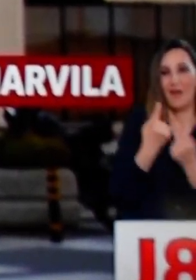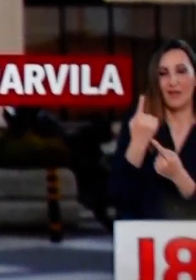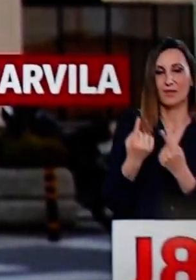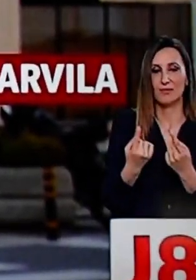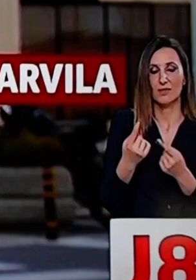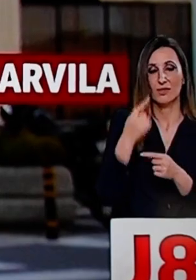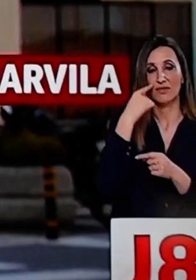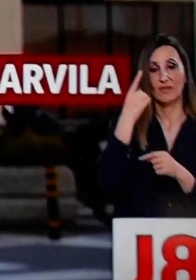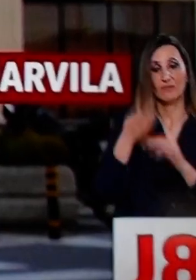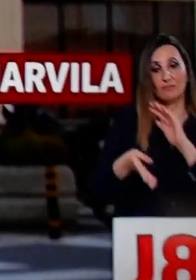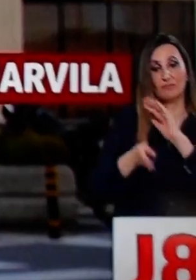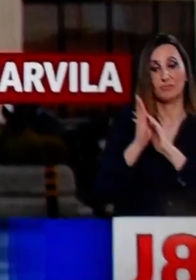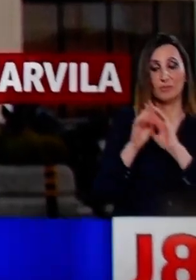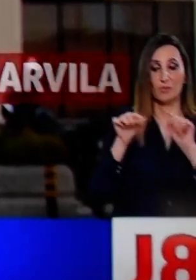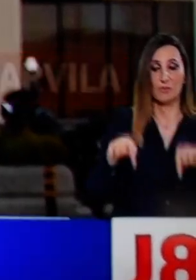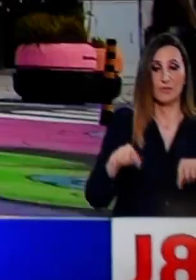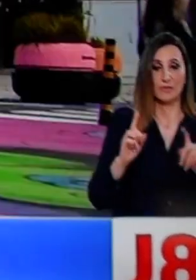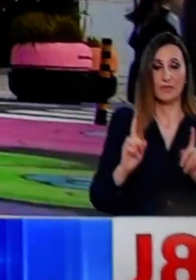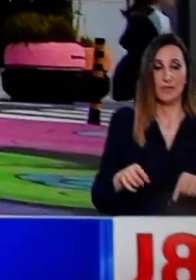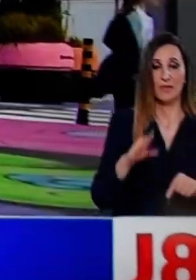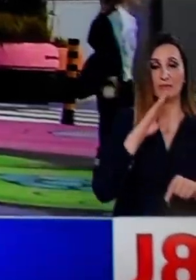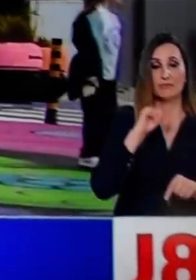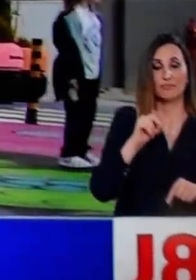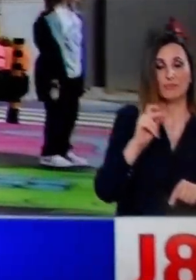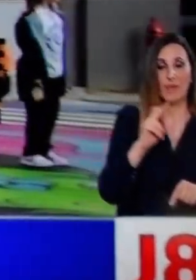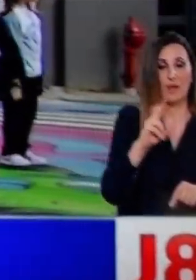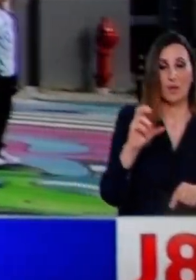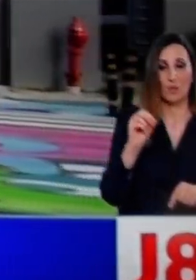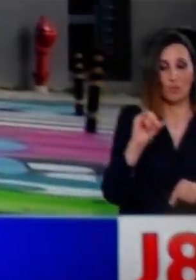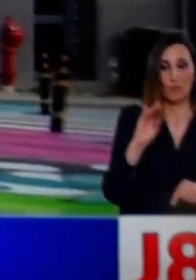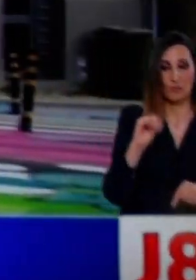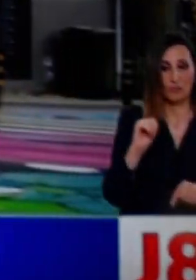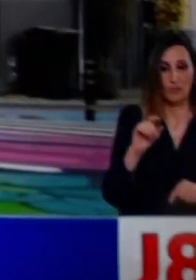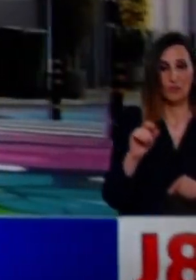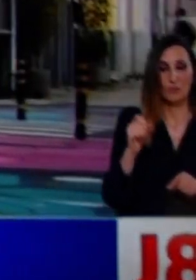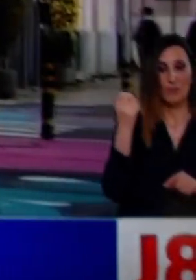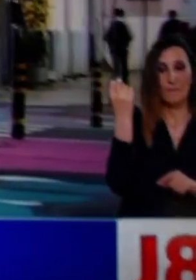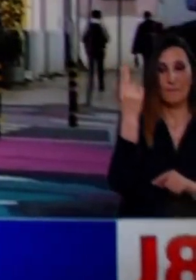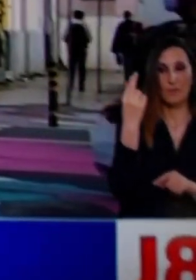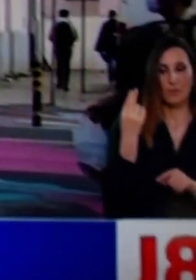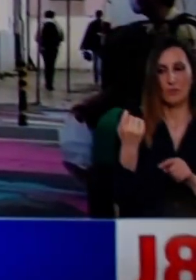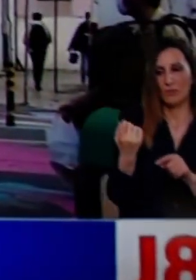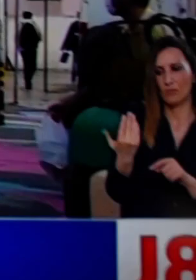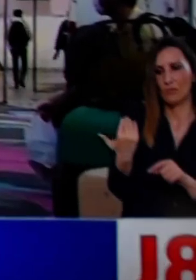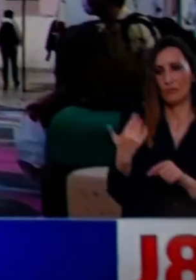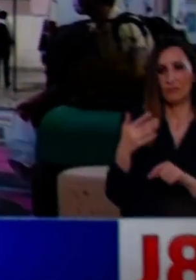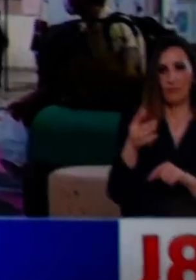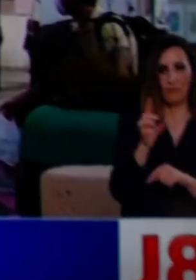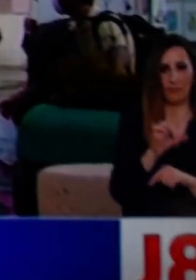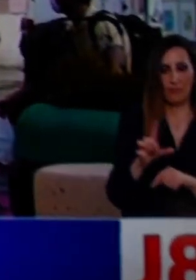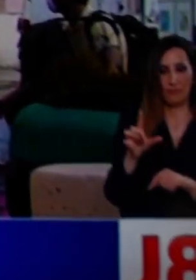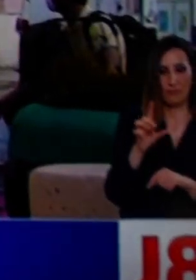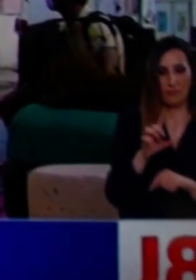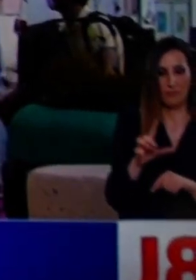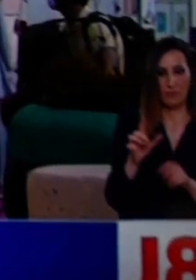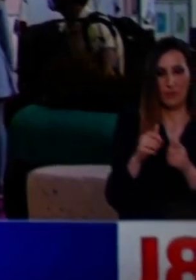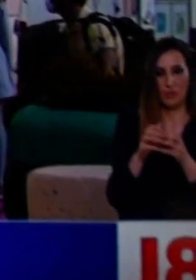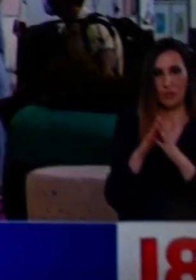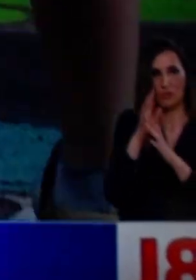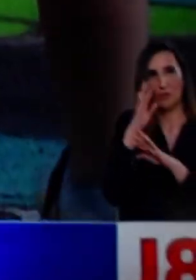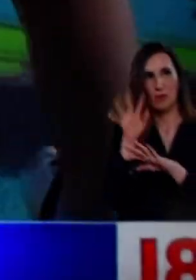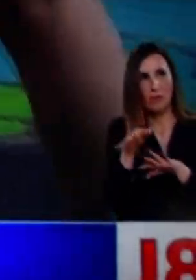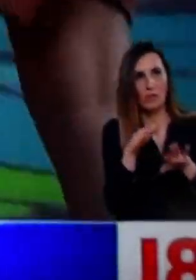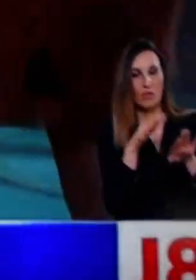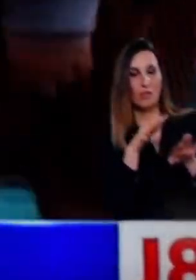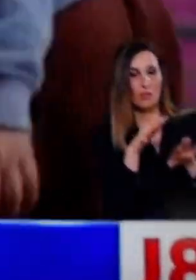A viagem começa aqui, em Arroio. Esta é uma das pinturas mais recentes em Lisboa. A ninguém é indiferente